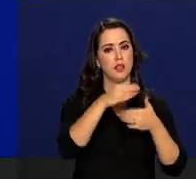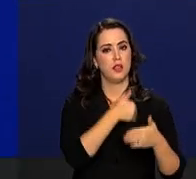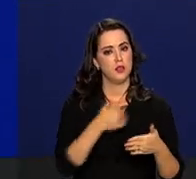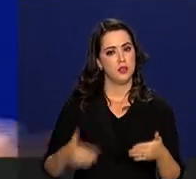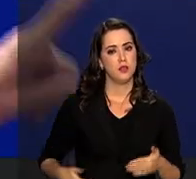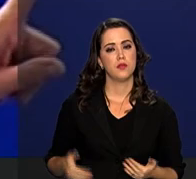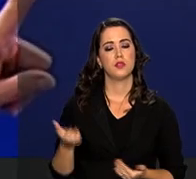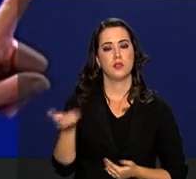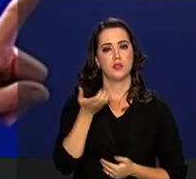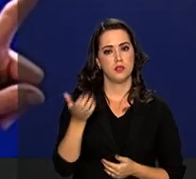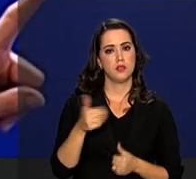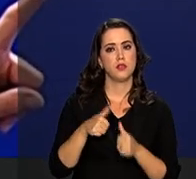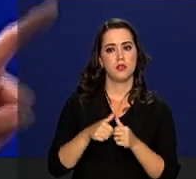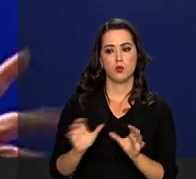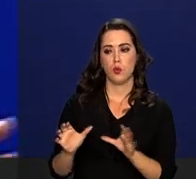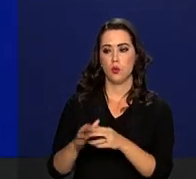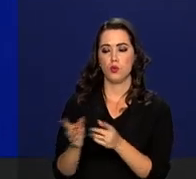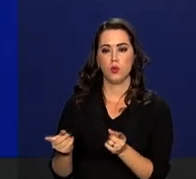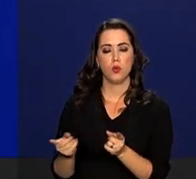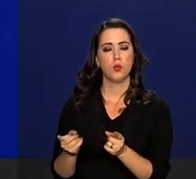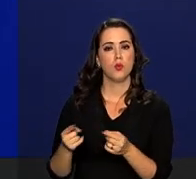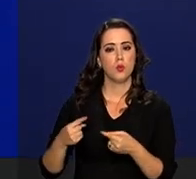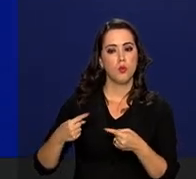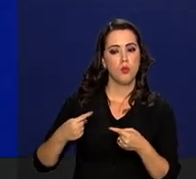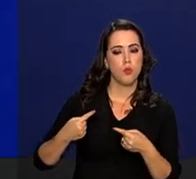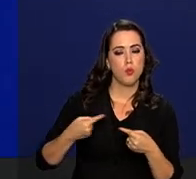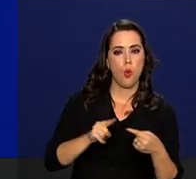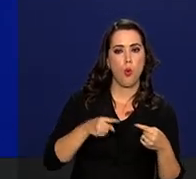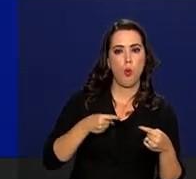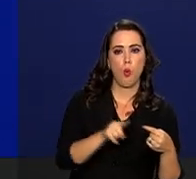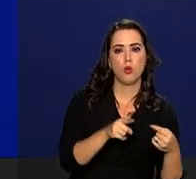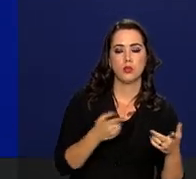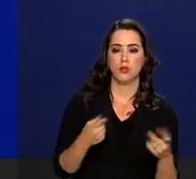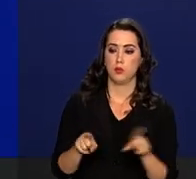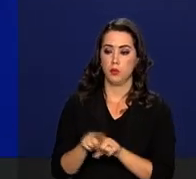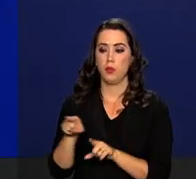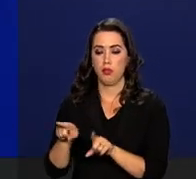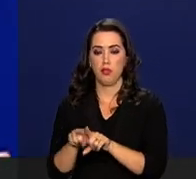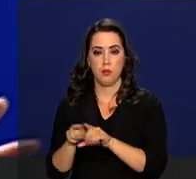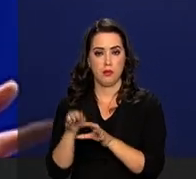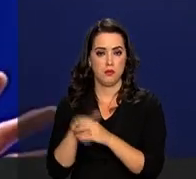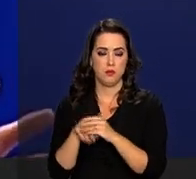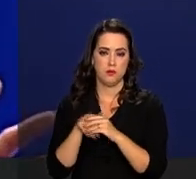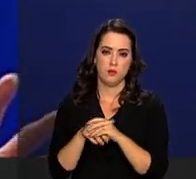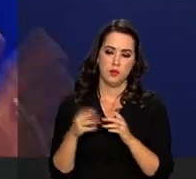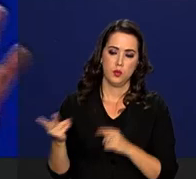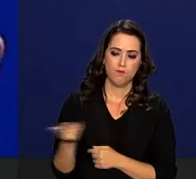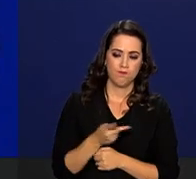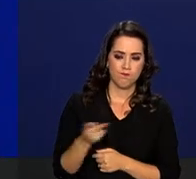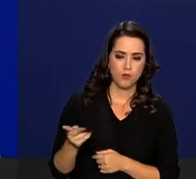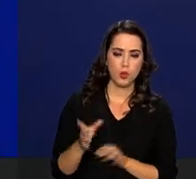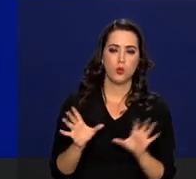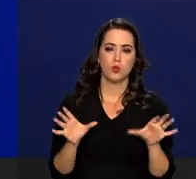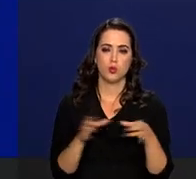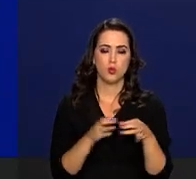elegem os que querem que fiquem na oposição. Porque também quem vai ficar na oposição é receber o voto, não é verdade? E ambos, por